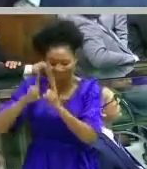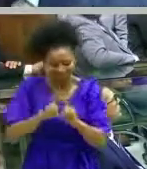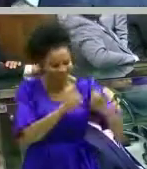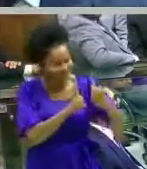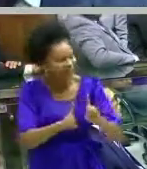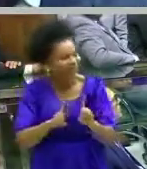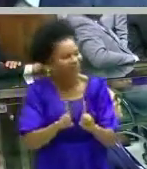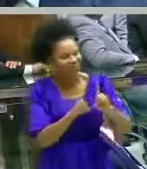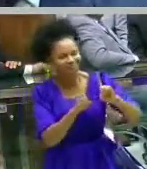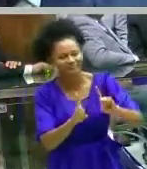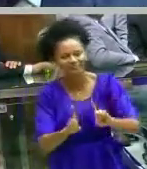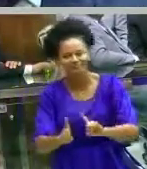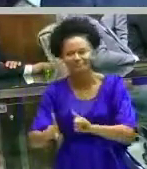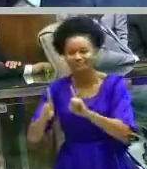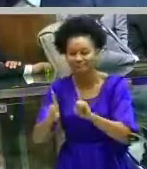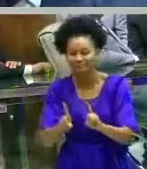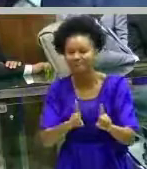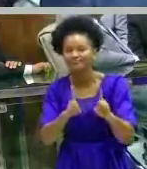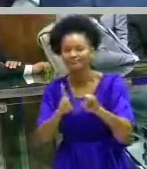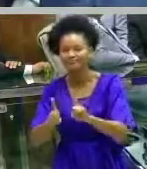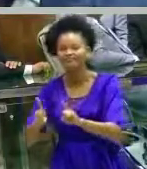mão. Se